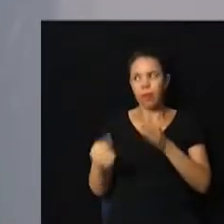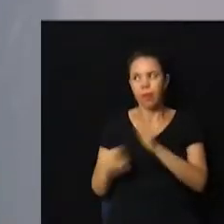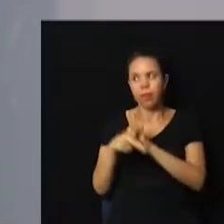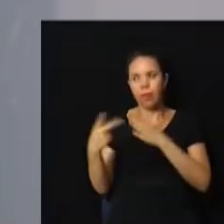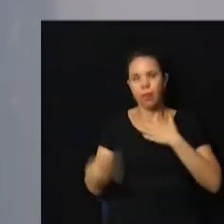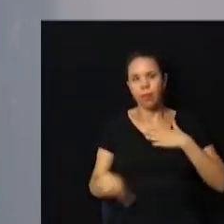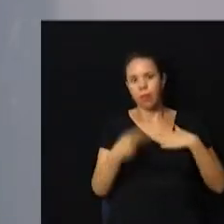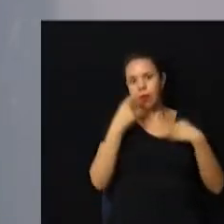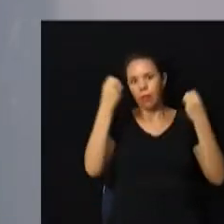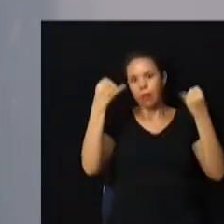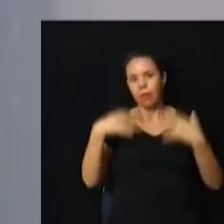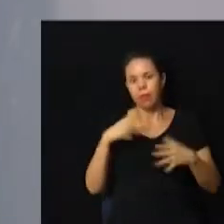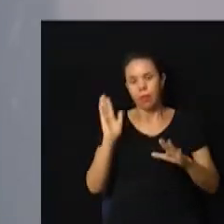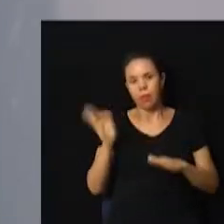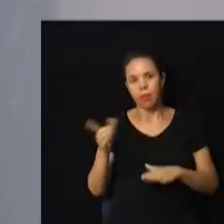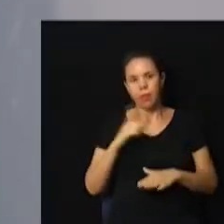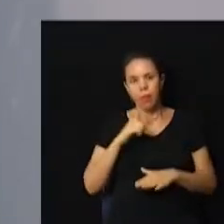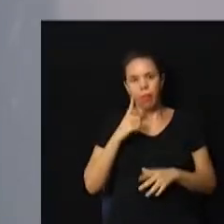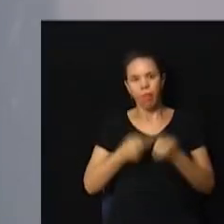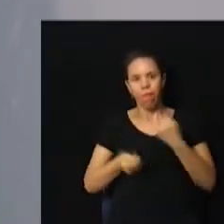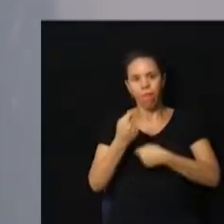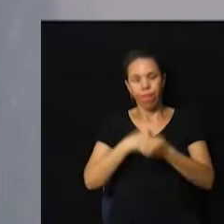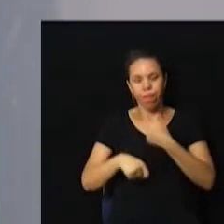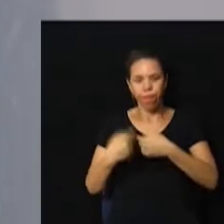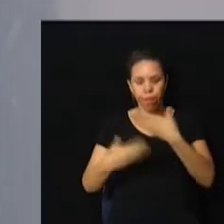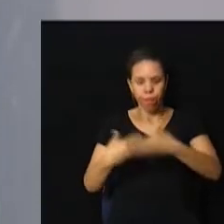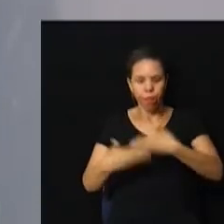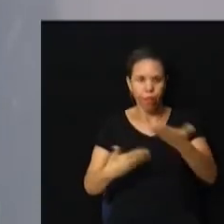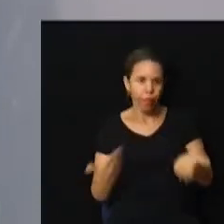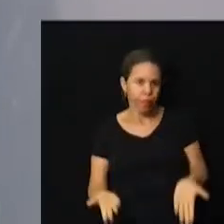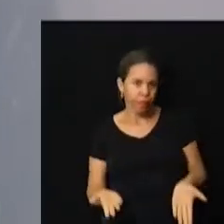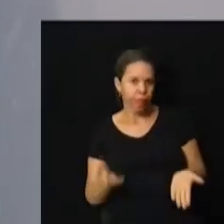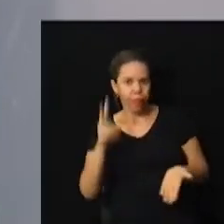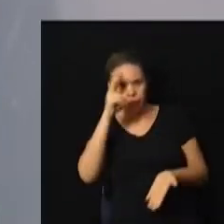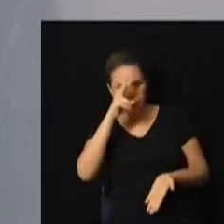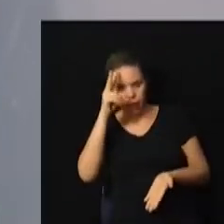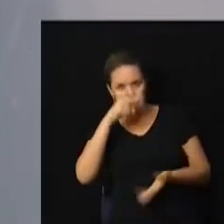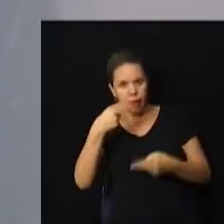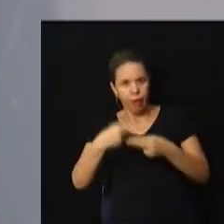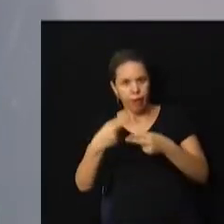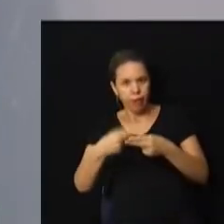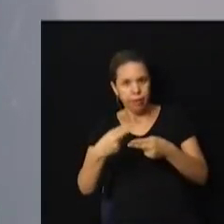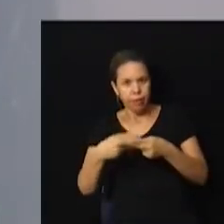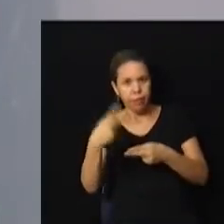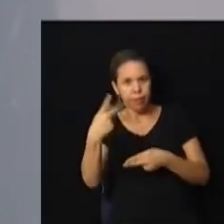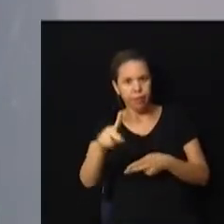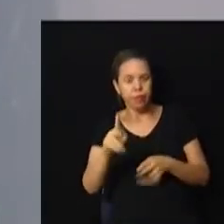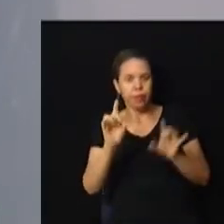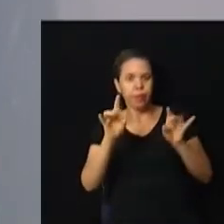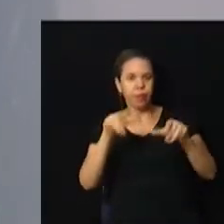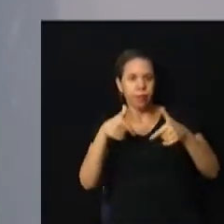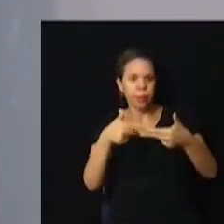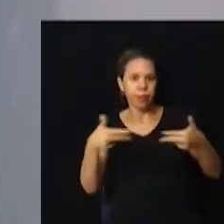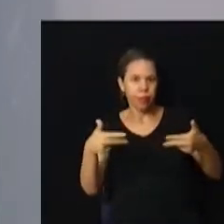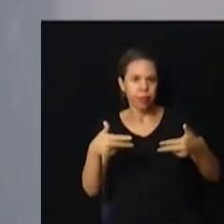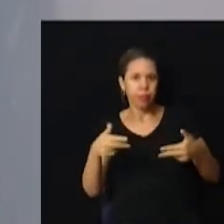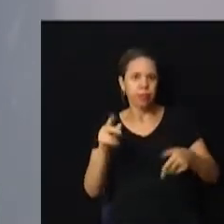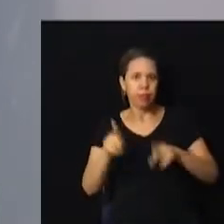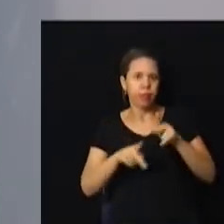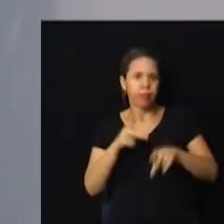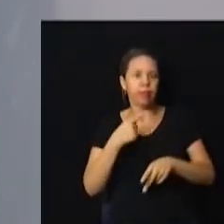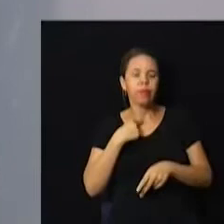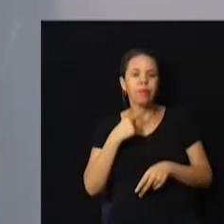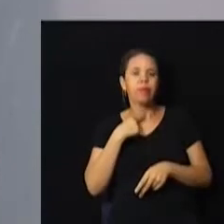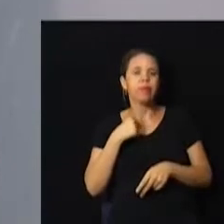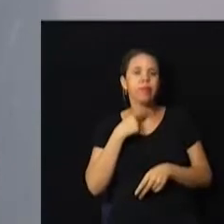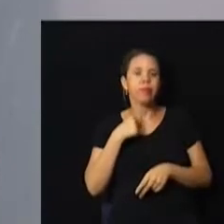voltados exclusivamente para quem já tem negócios em andamento, mas lembra que o Sebrae tem ações específicas para aqueles